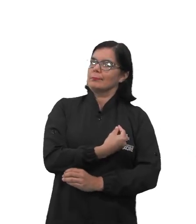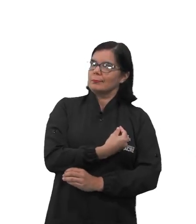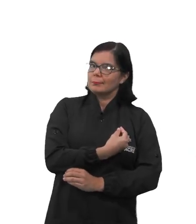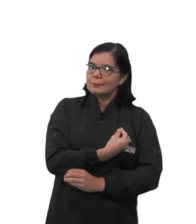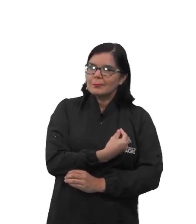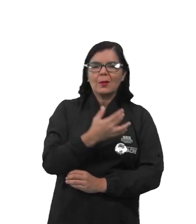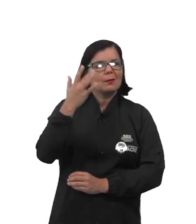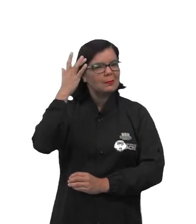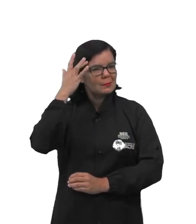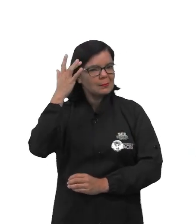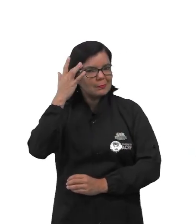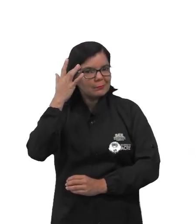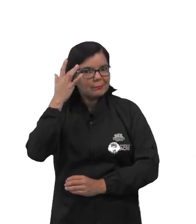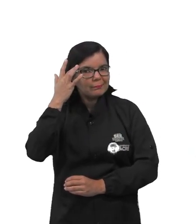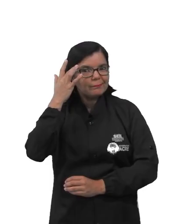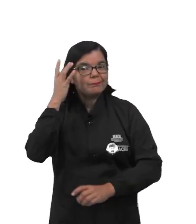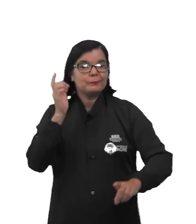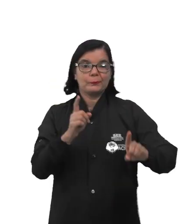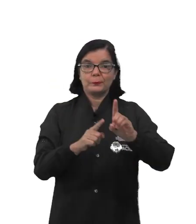Será?